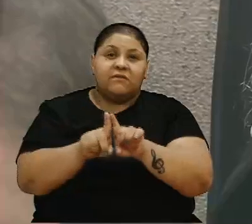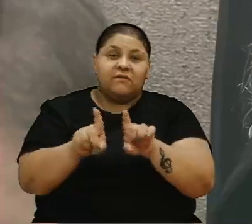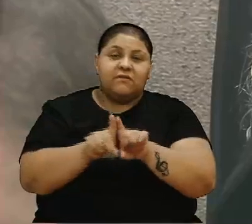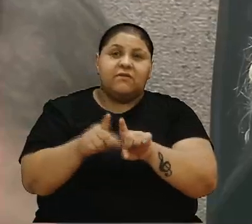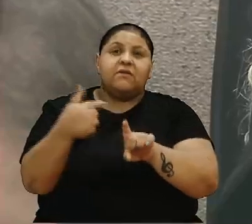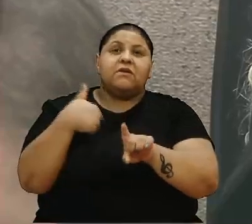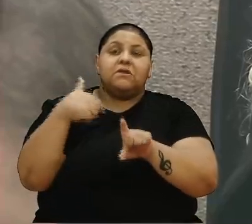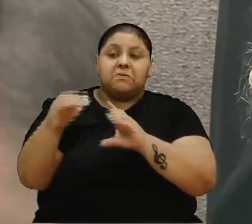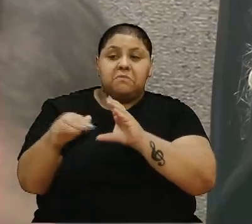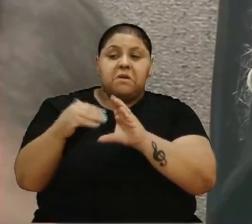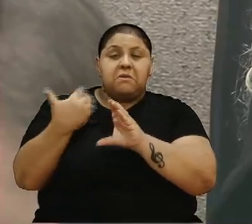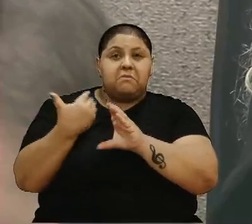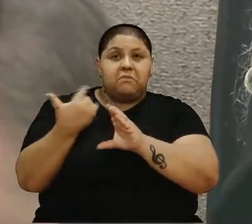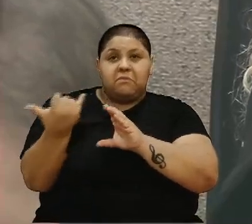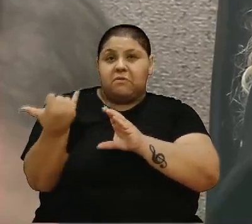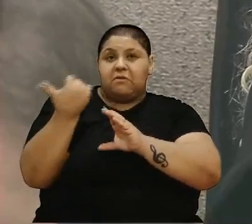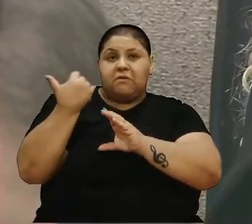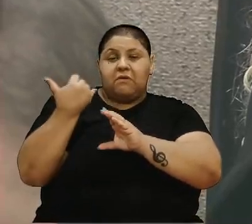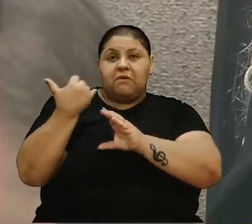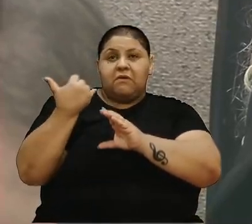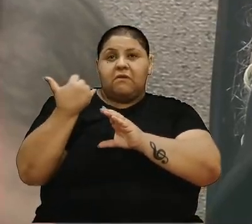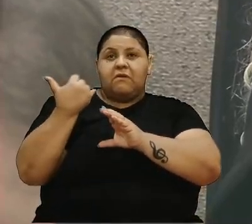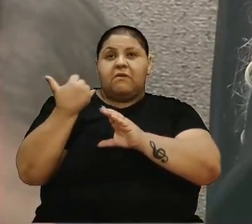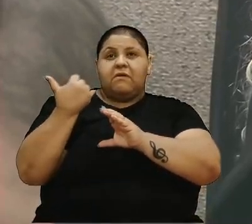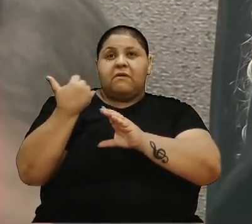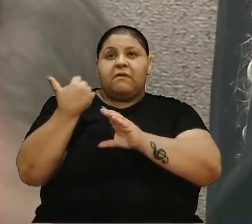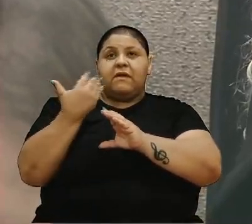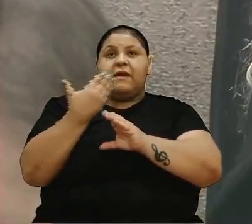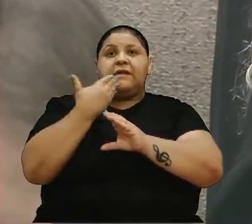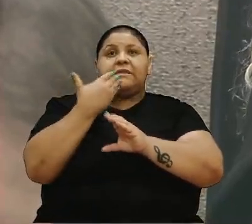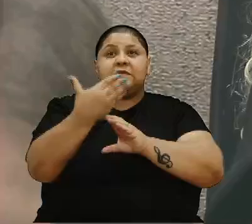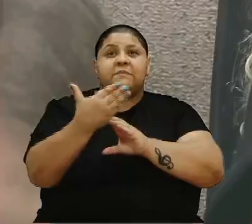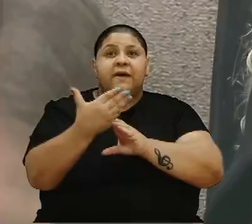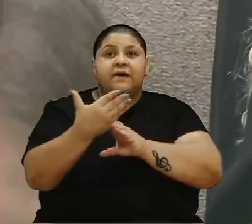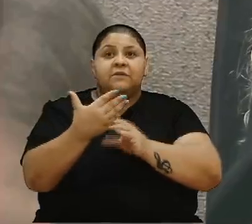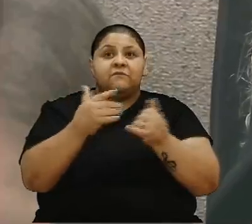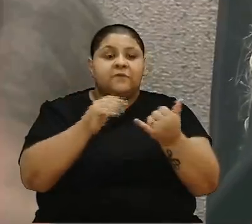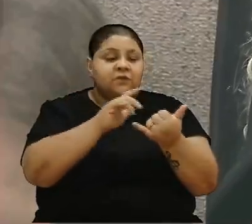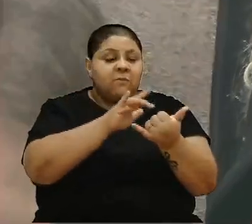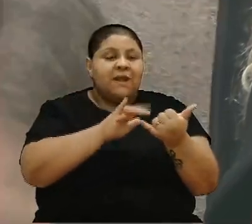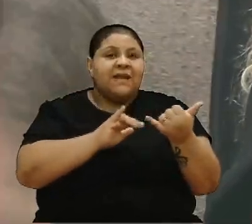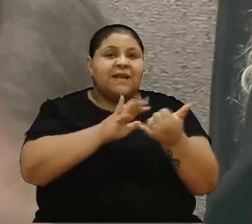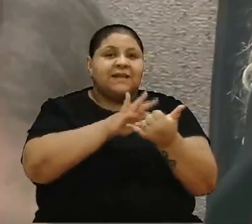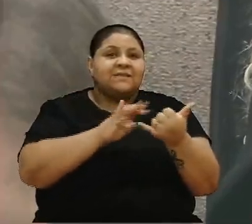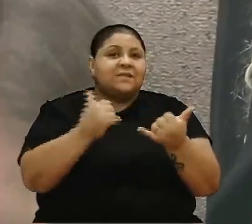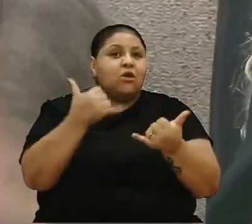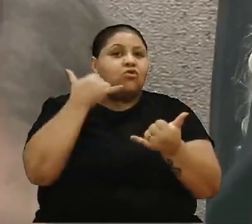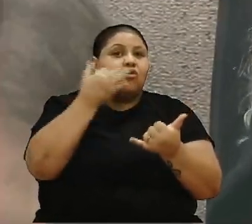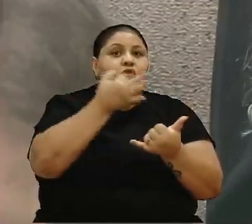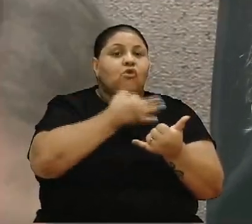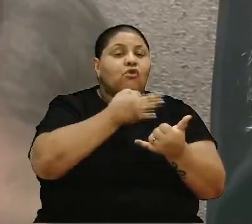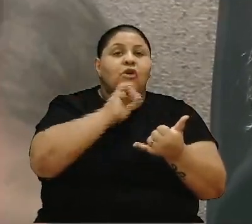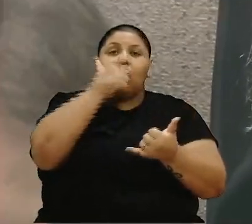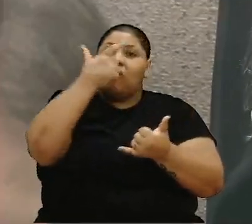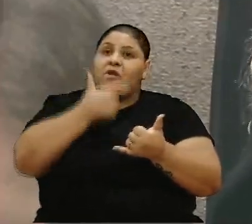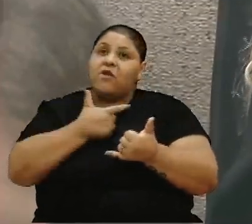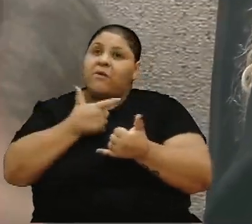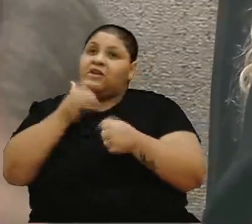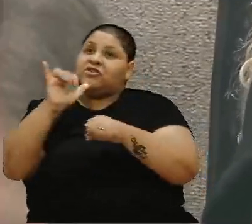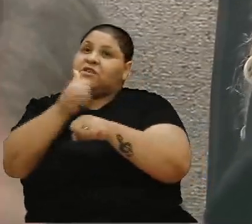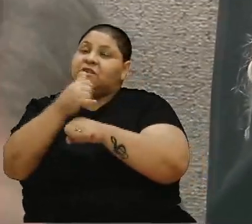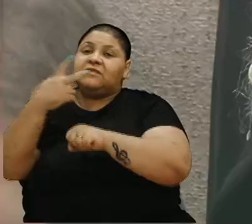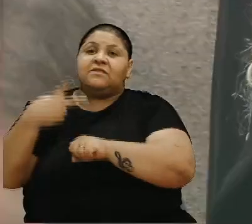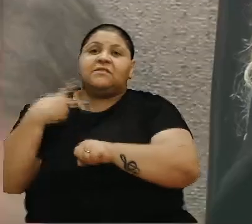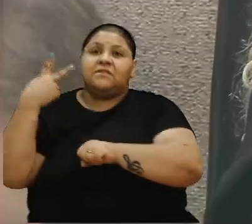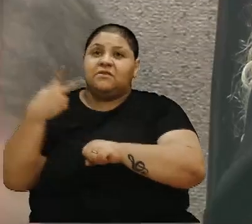também recebi essa informação, eles orientam a abrir um Alocaxias. E eu acredito que a ferramenta do vereador